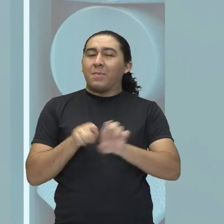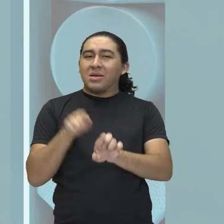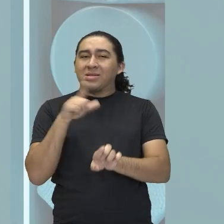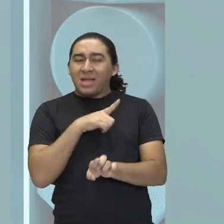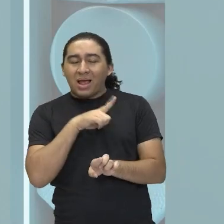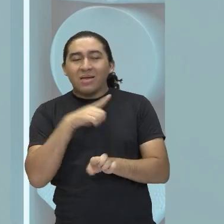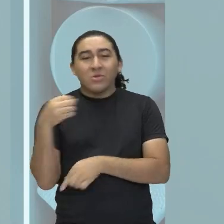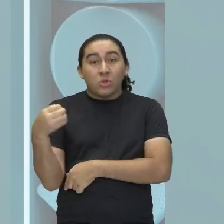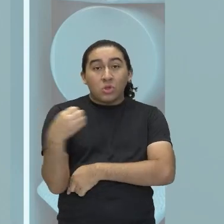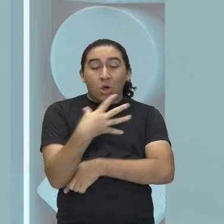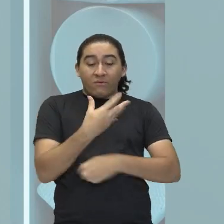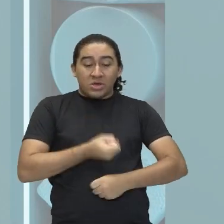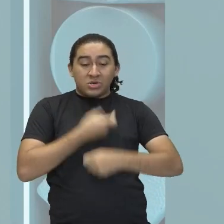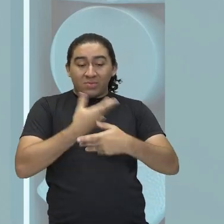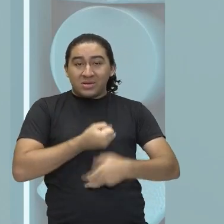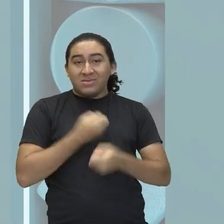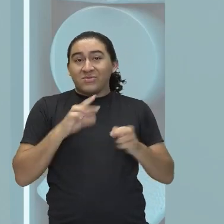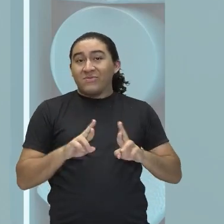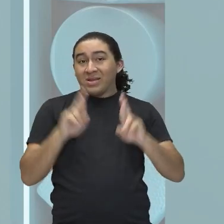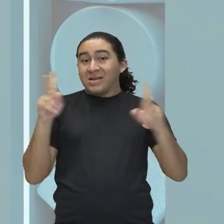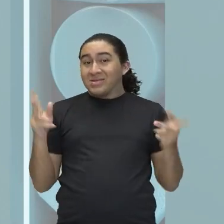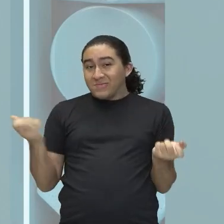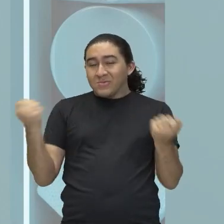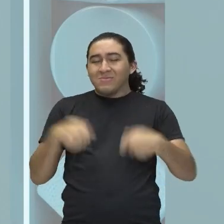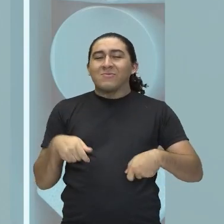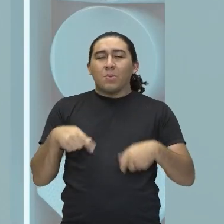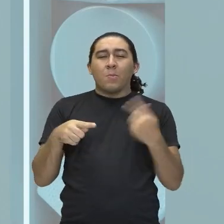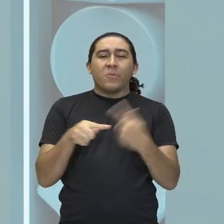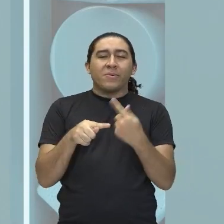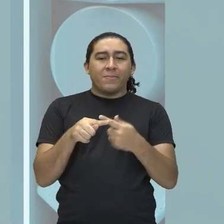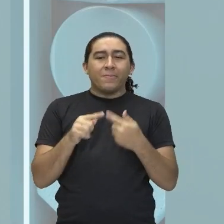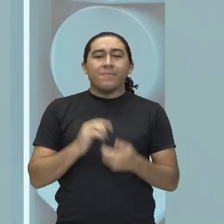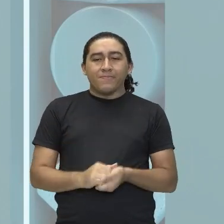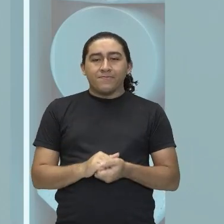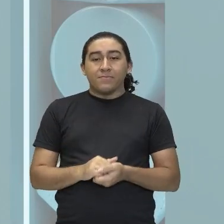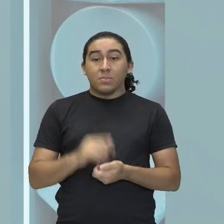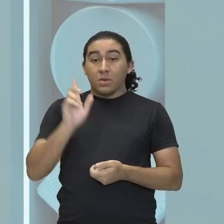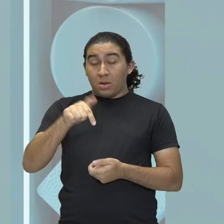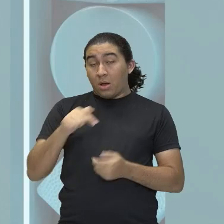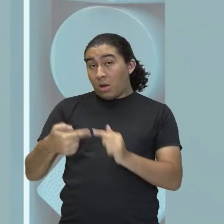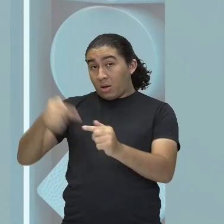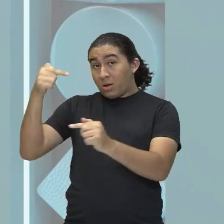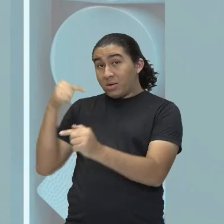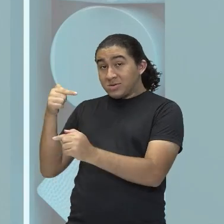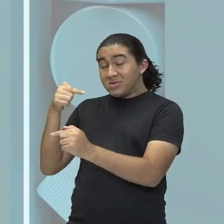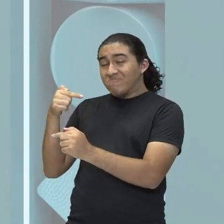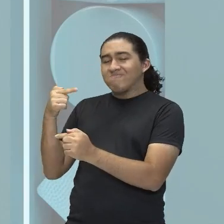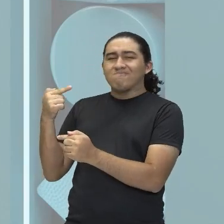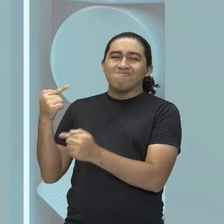forma de se expressar de maneira diferente, porque a forma antiga já não